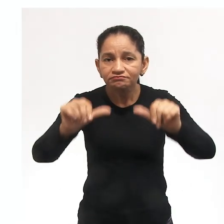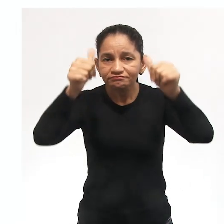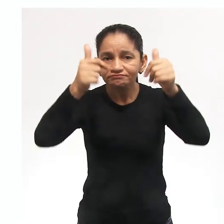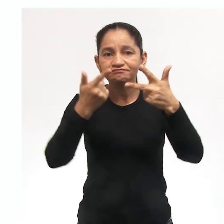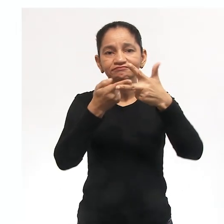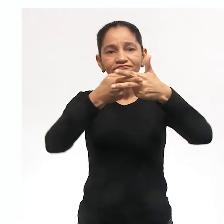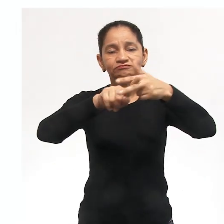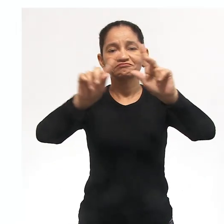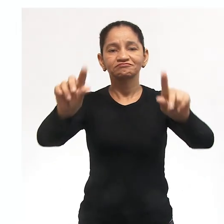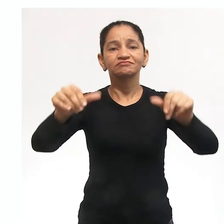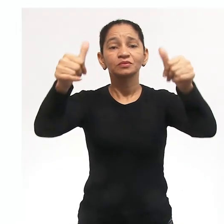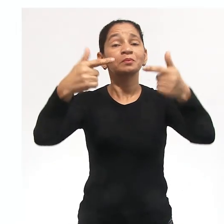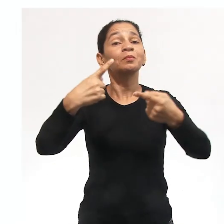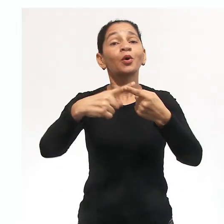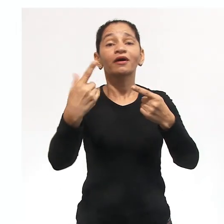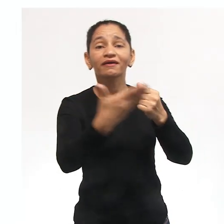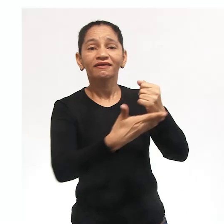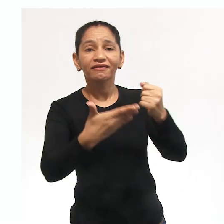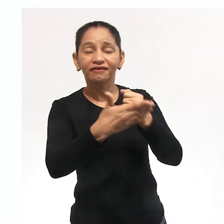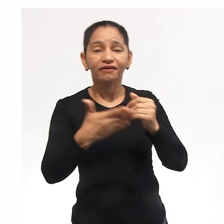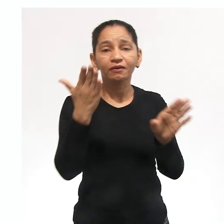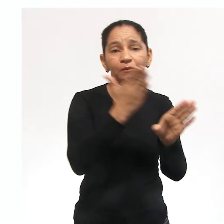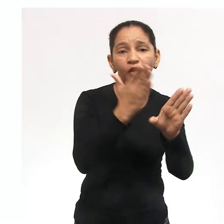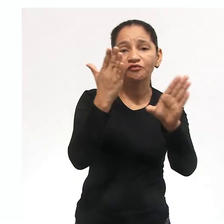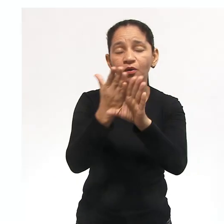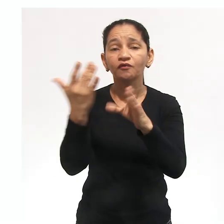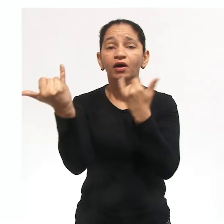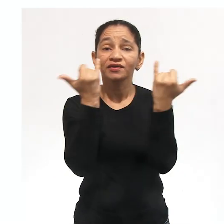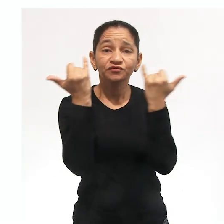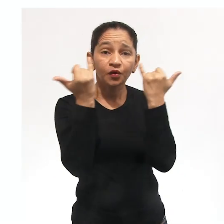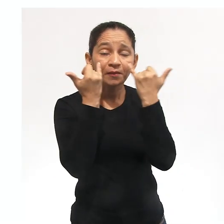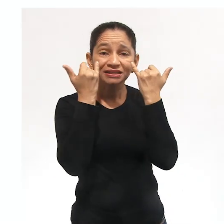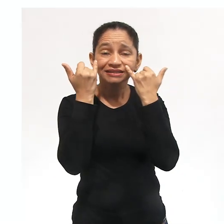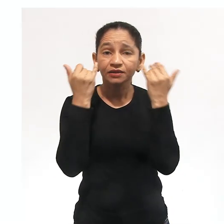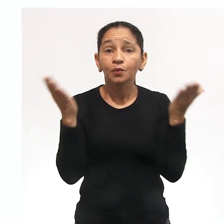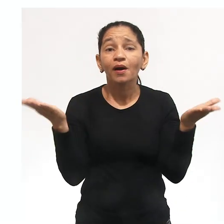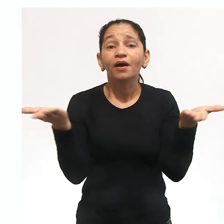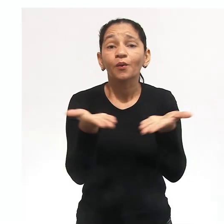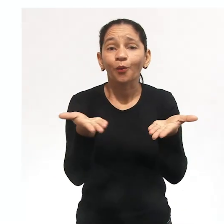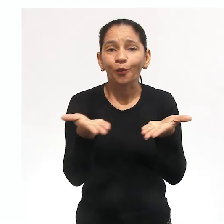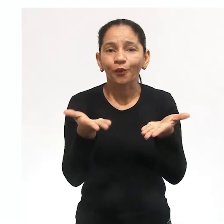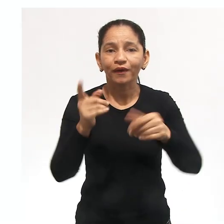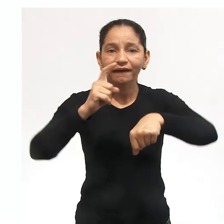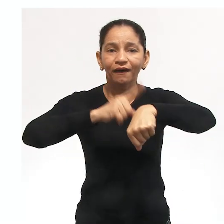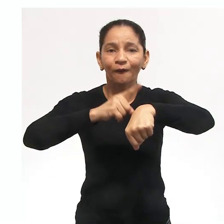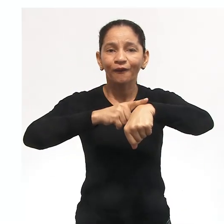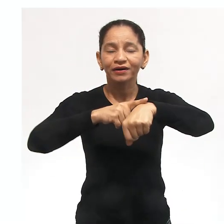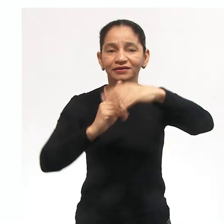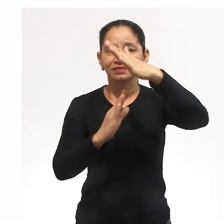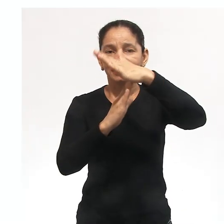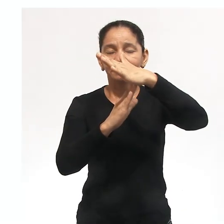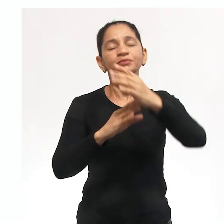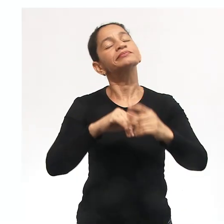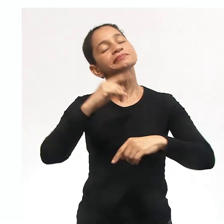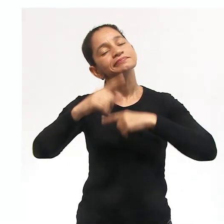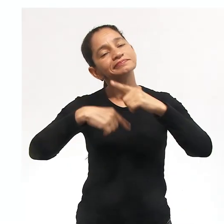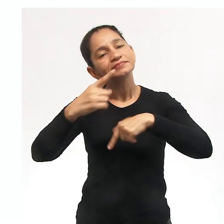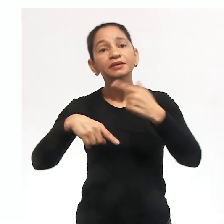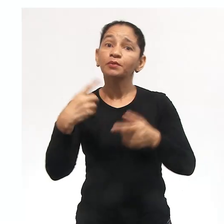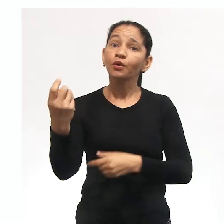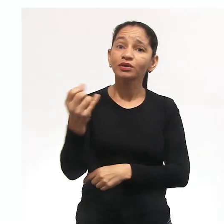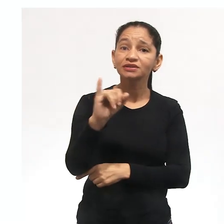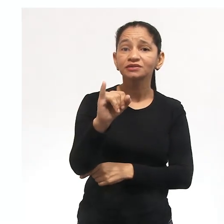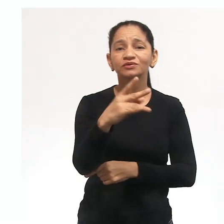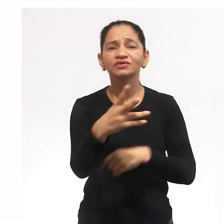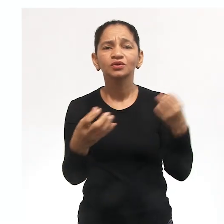conhecimento científico ele é baseado em evidências, o que nós temos para comprovar, não é verdade? Mas as